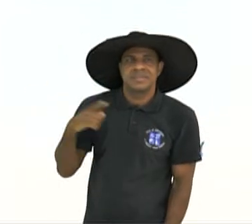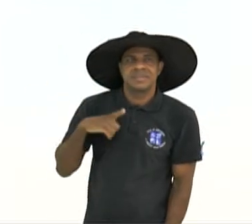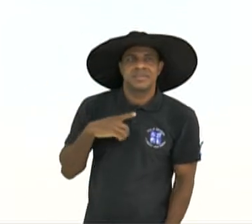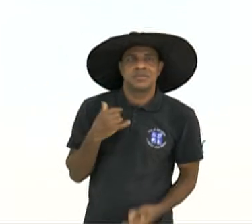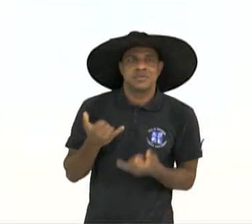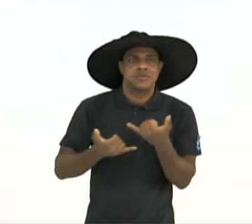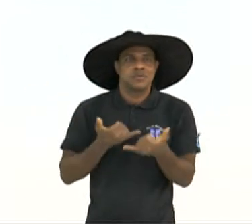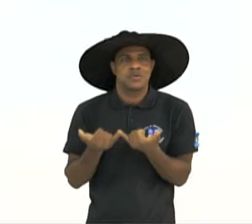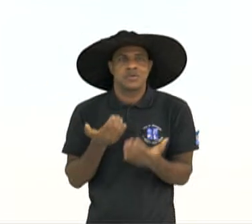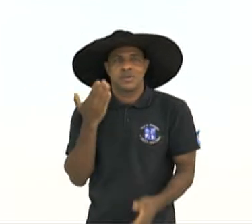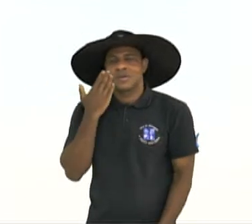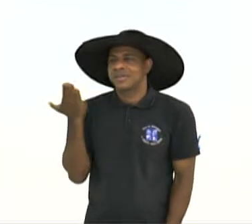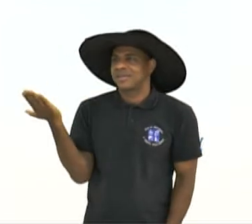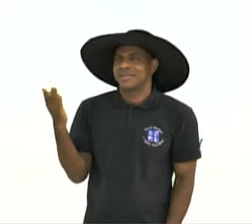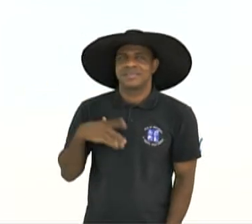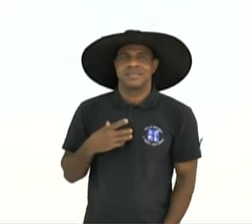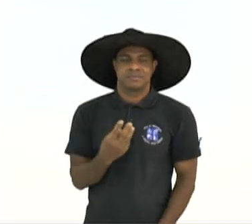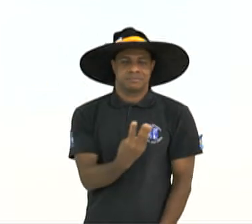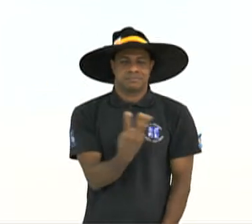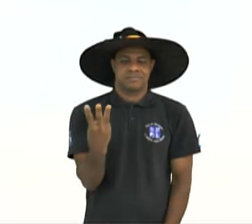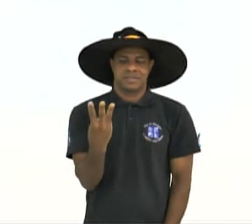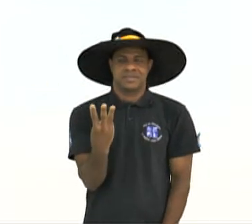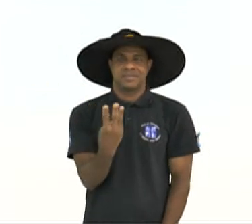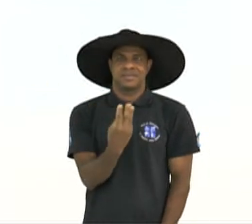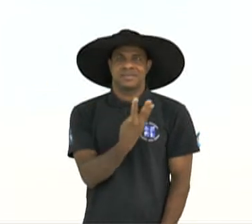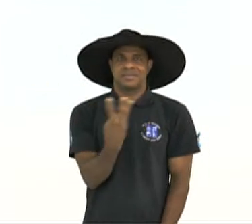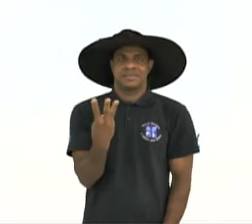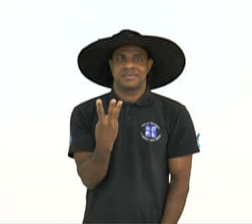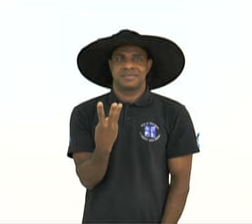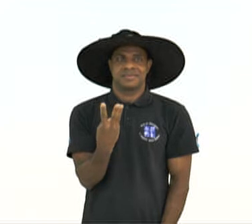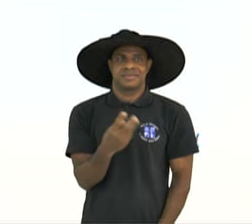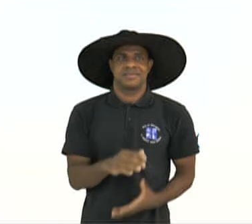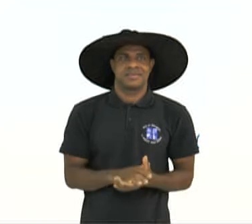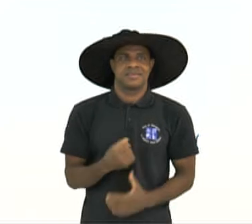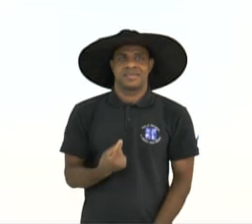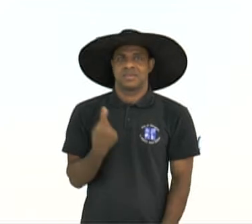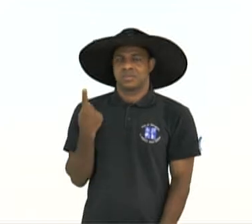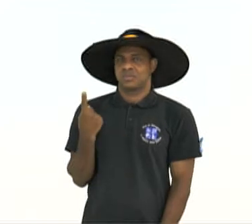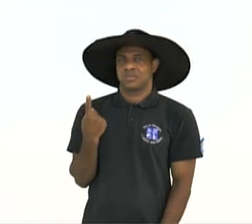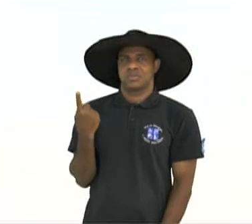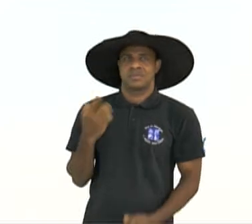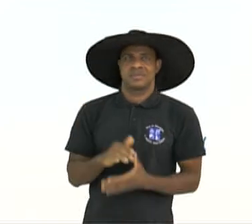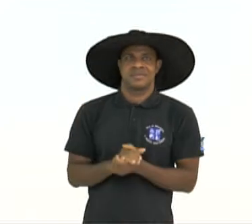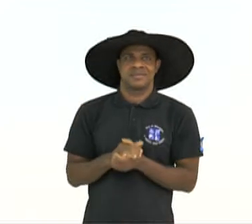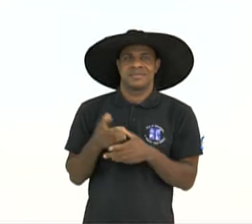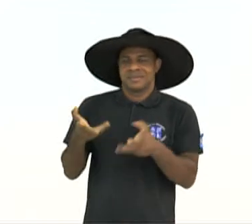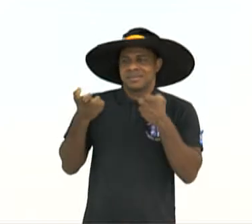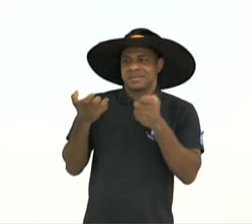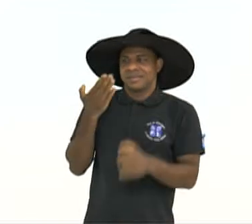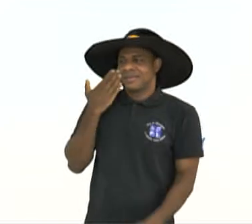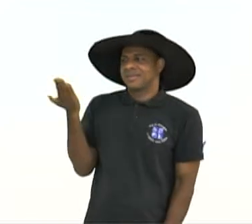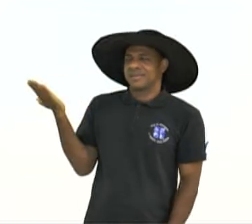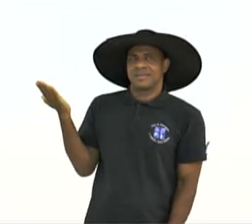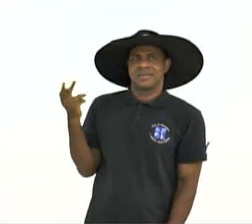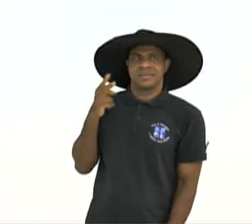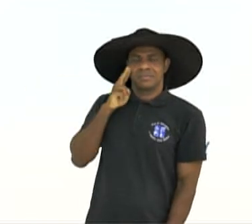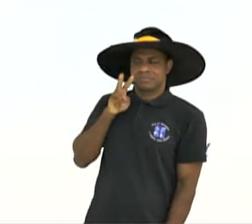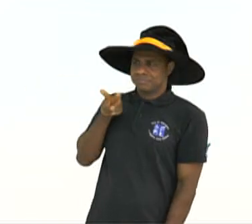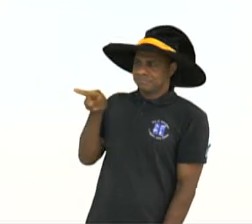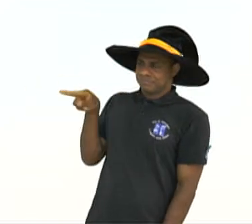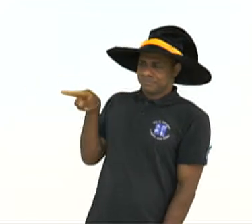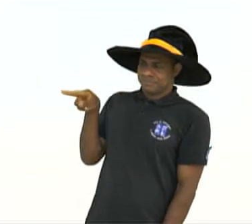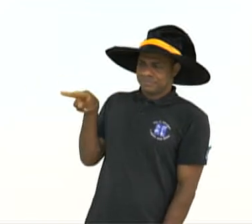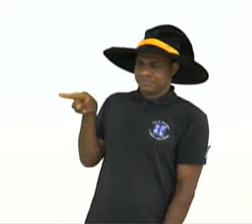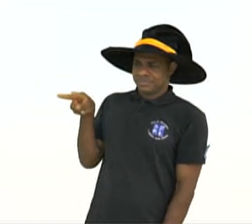jogo, temos 3 competidores e temos um dele que, pelo que se percebe, eles não estão muito agradáveis com